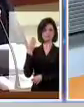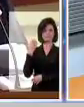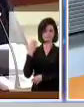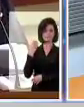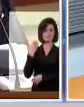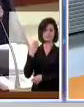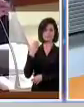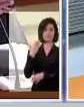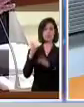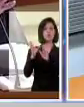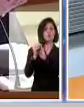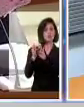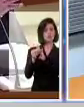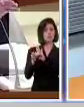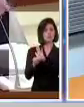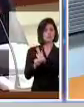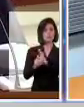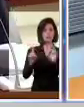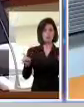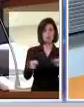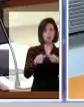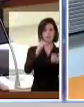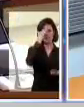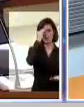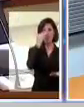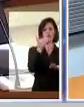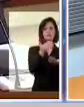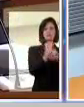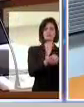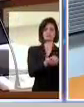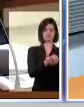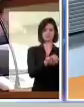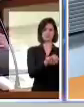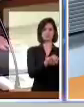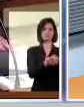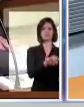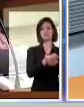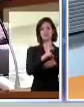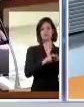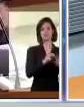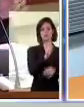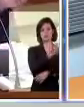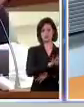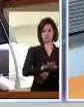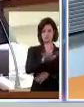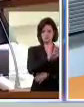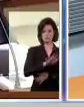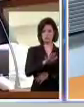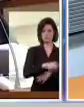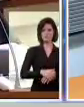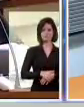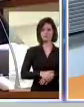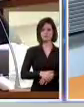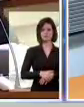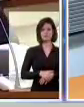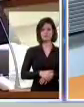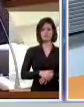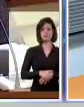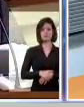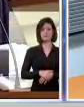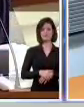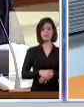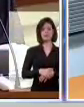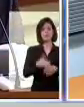sua jurisprudência. Porque a cada vez que alguém fosse votar, ia perguntar, o que foi mesmo que nós fizemos no verão passado? Ah, foi isso, então eu vou votar